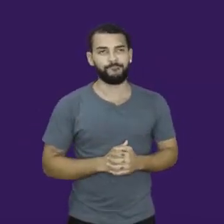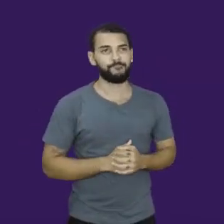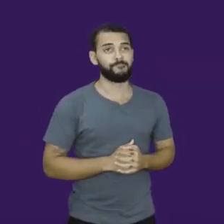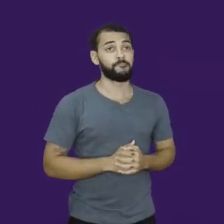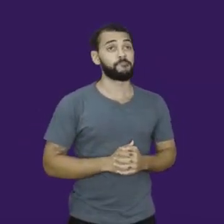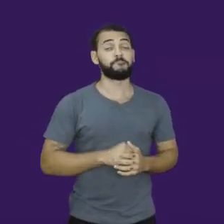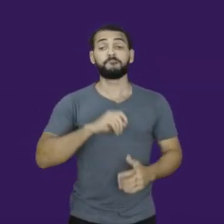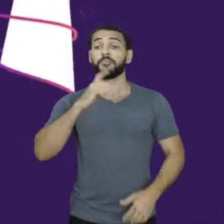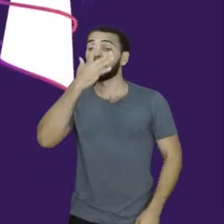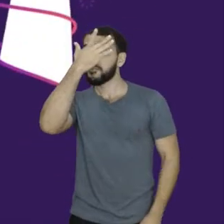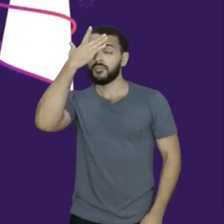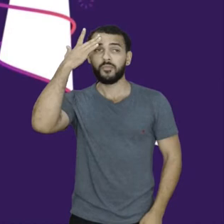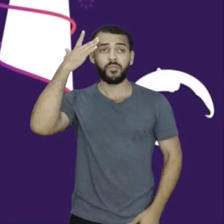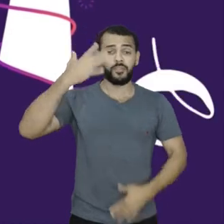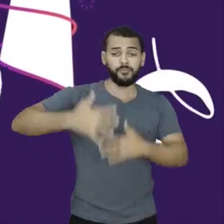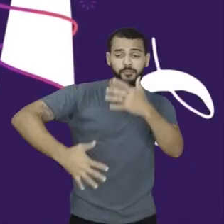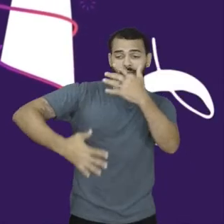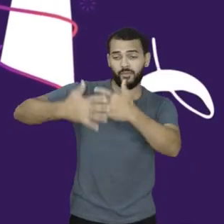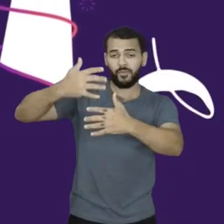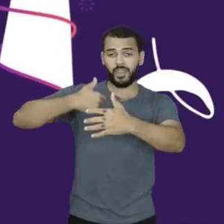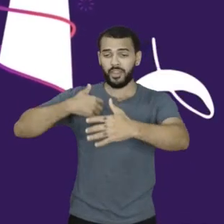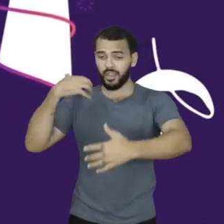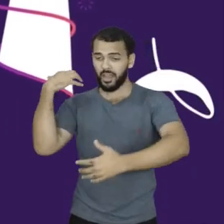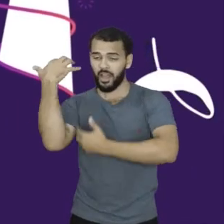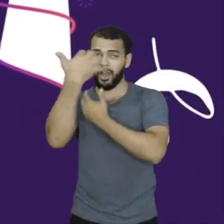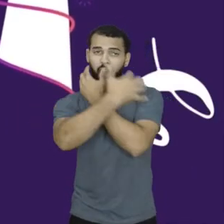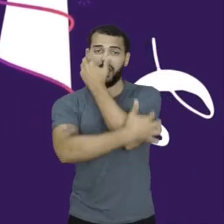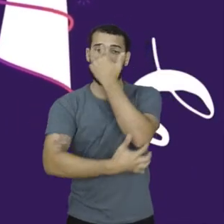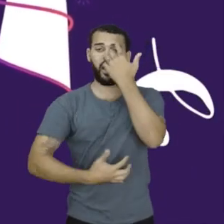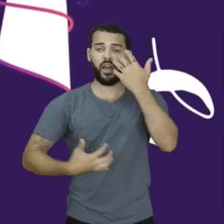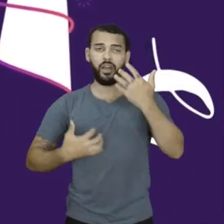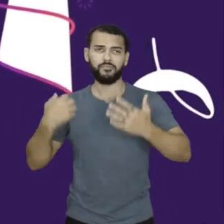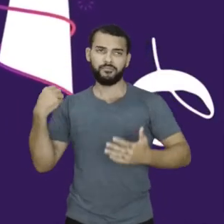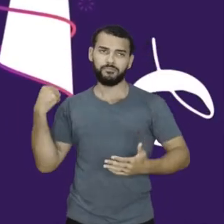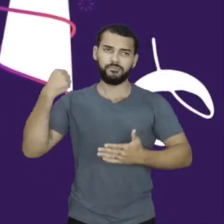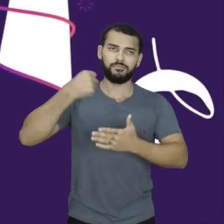Ninguém vai me impedir de cantar e lutar.